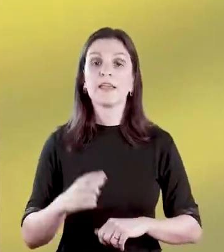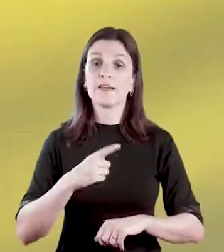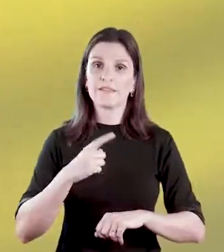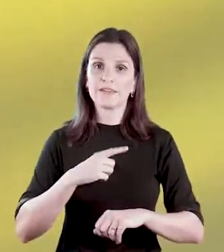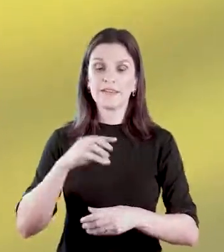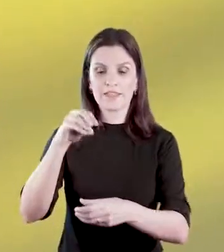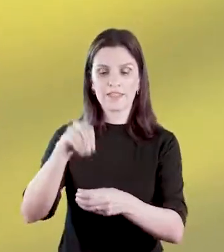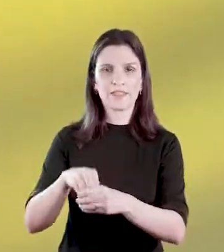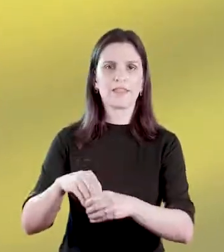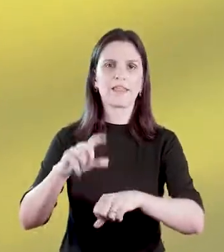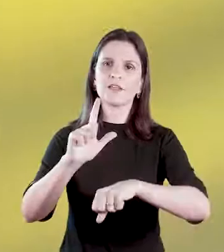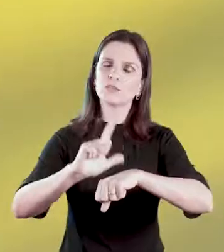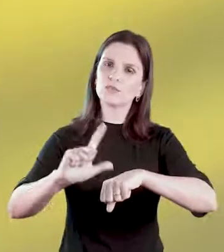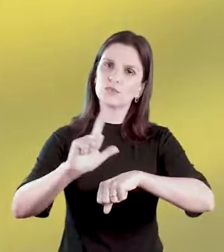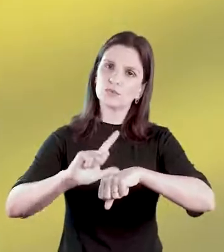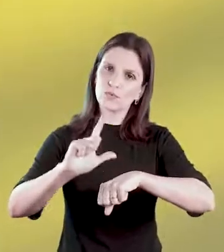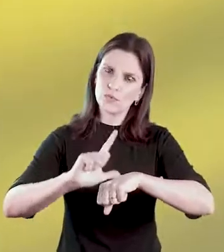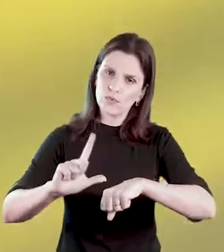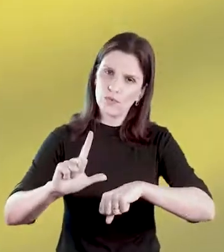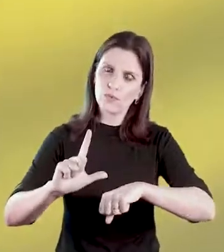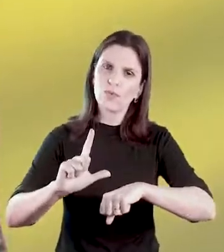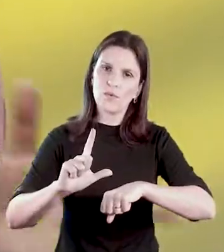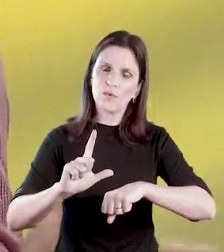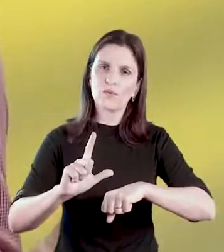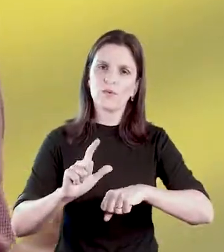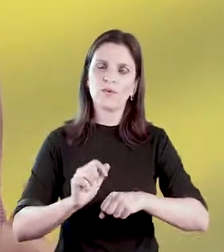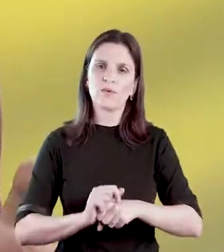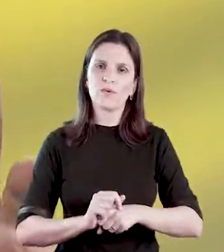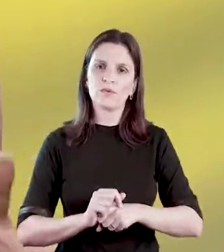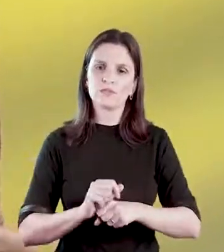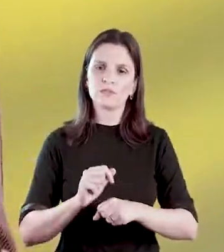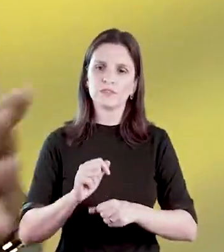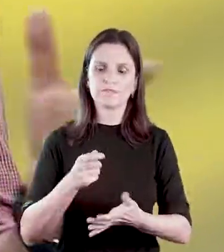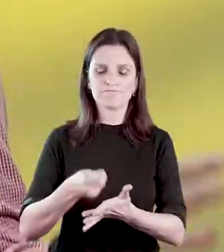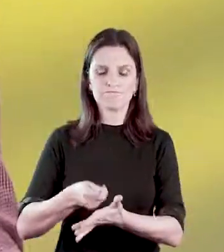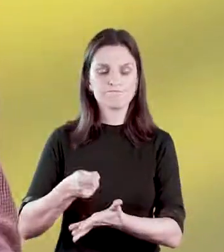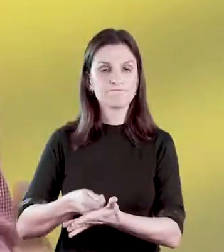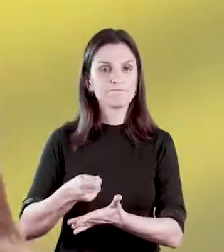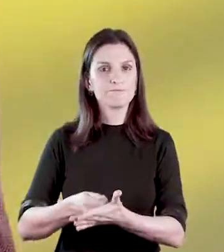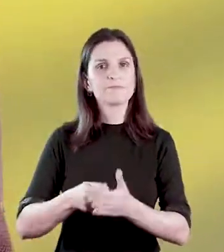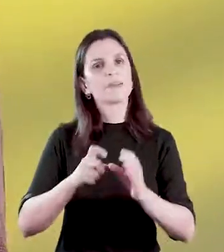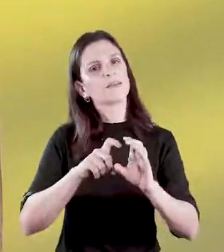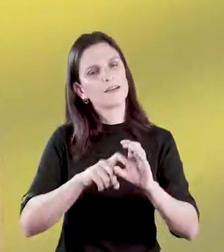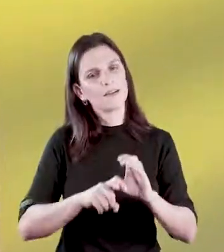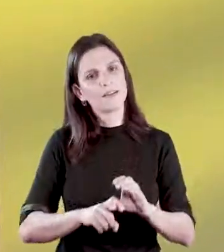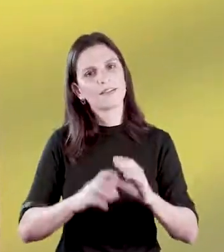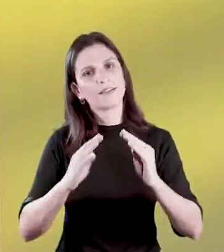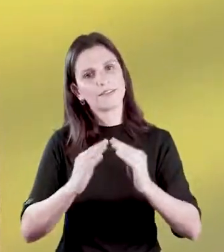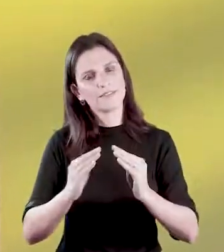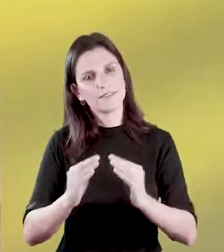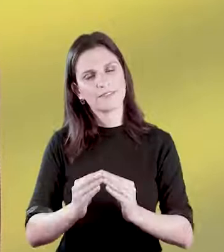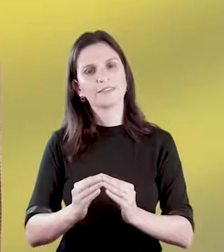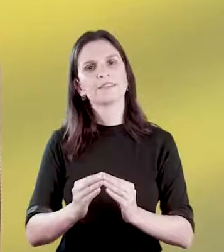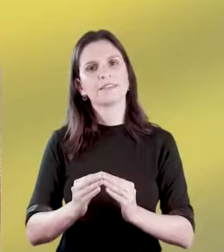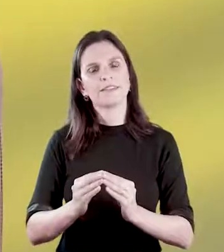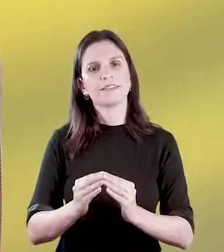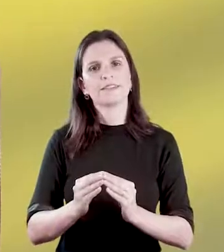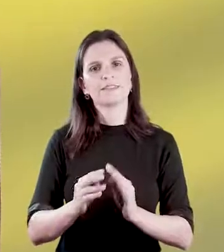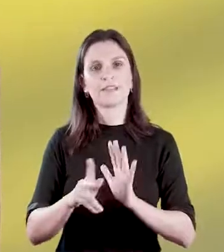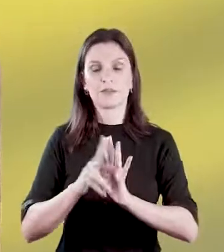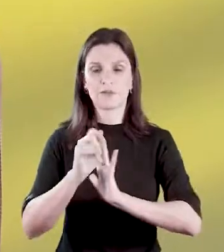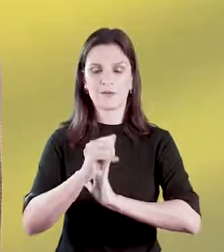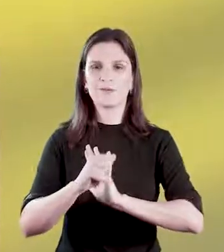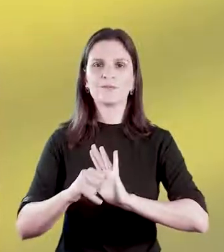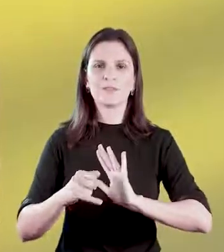lojas que serão locada para Eles pagaram o O que é um condomínio entendeu Mas com toda estrutura é um